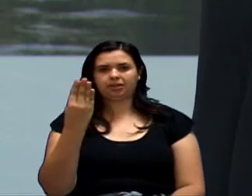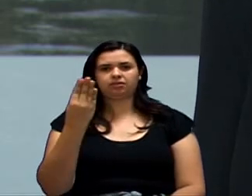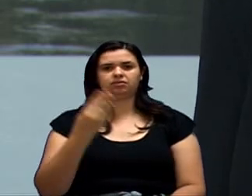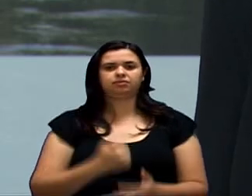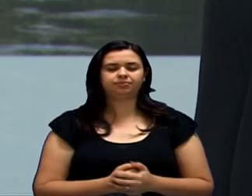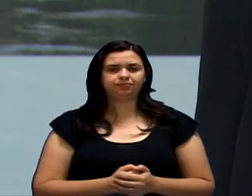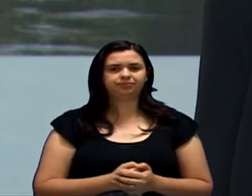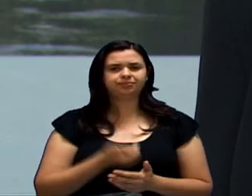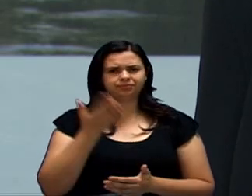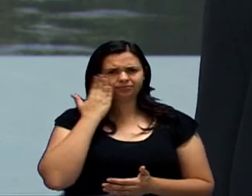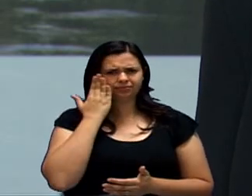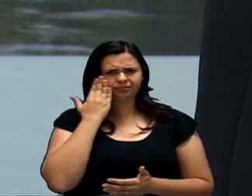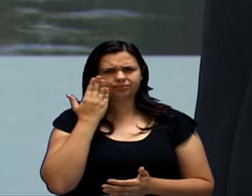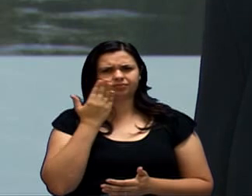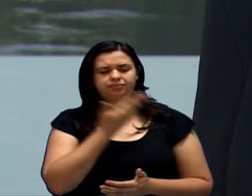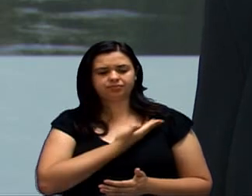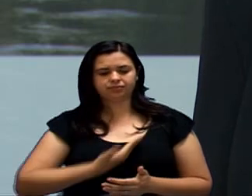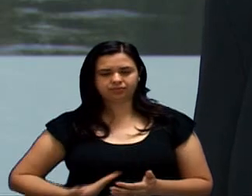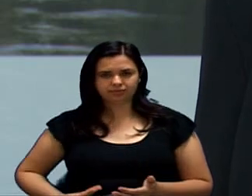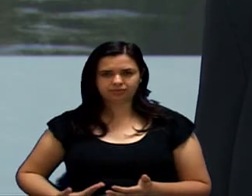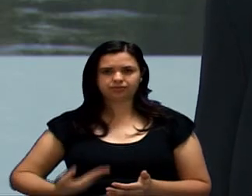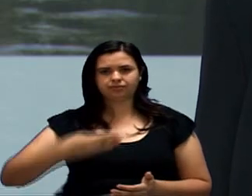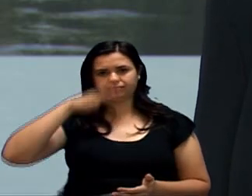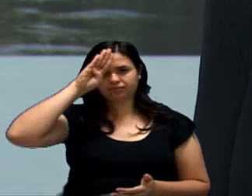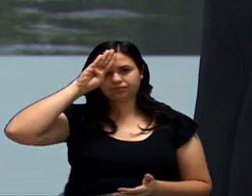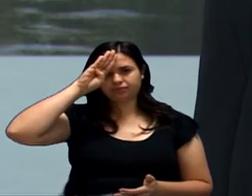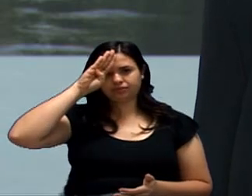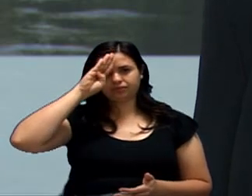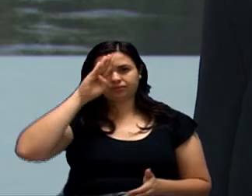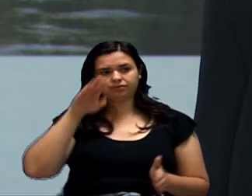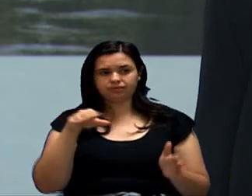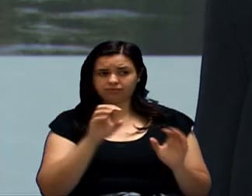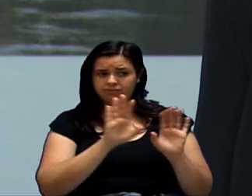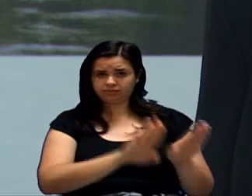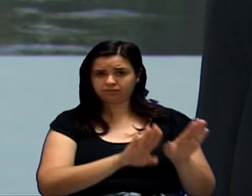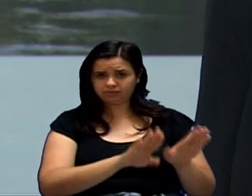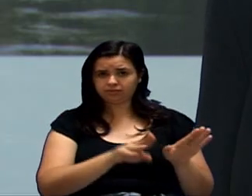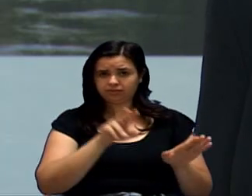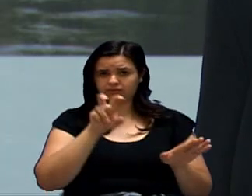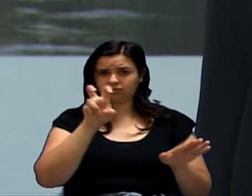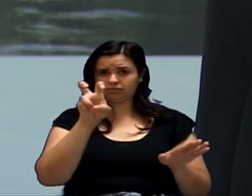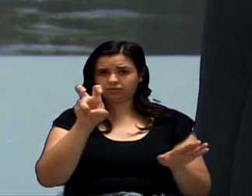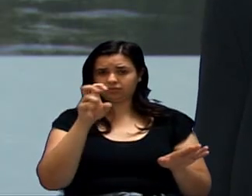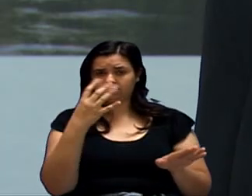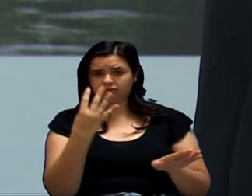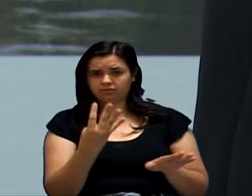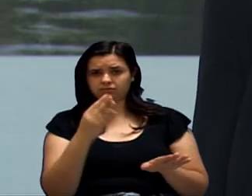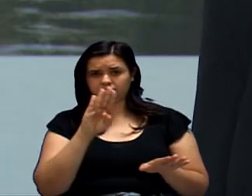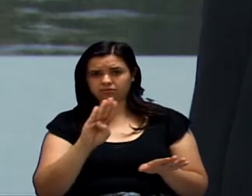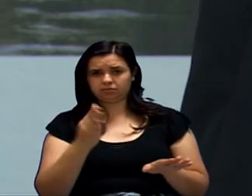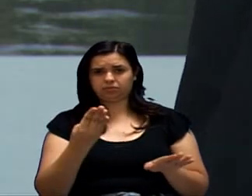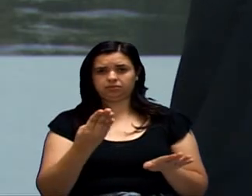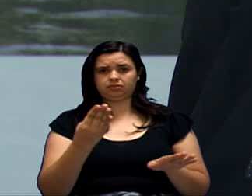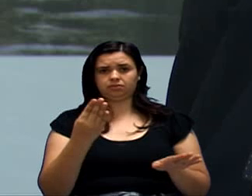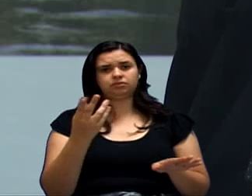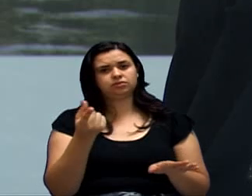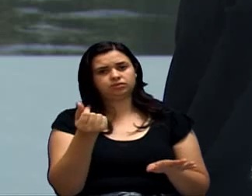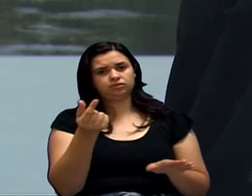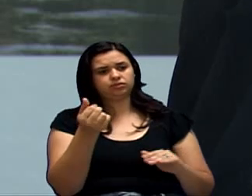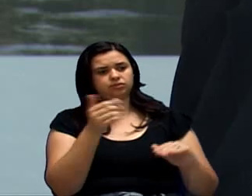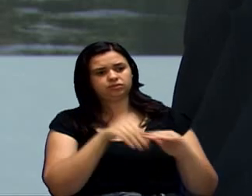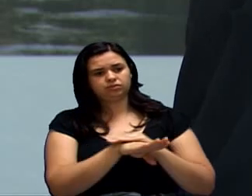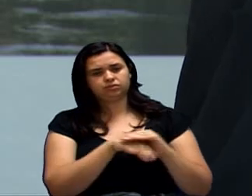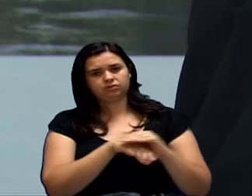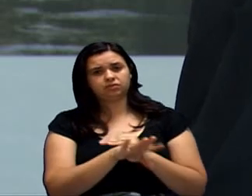governo Bolsonaro deixou? 54 milhões de superávit. Mas também só